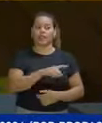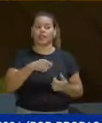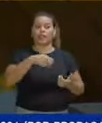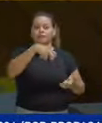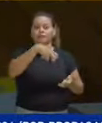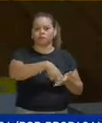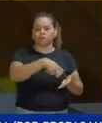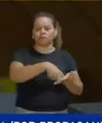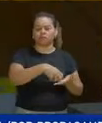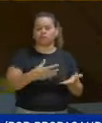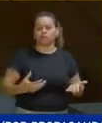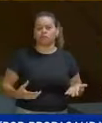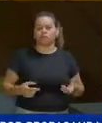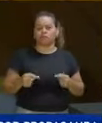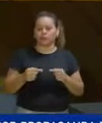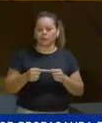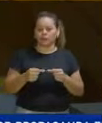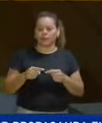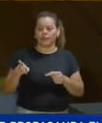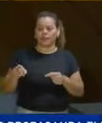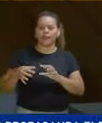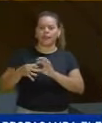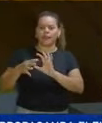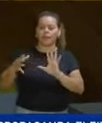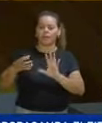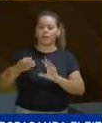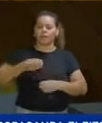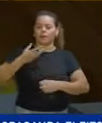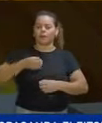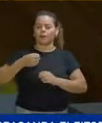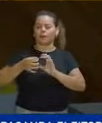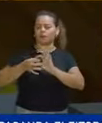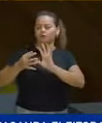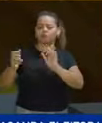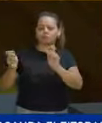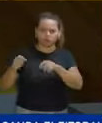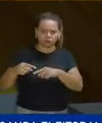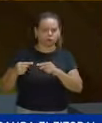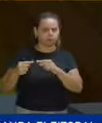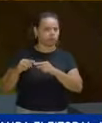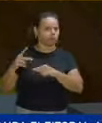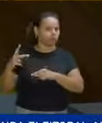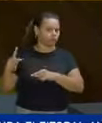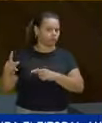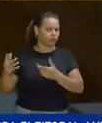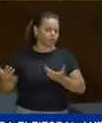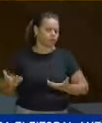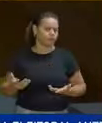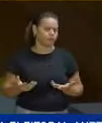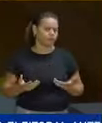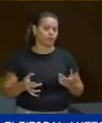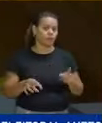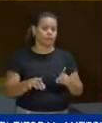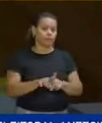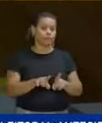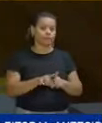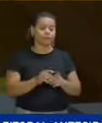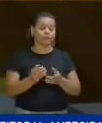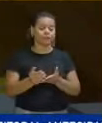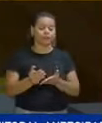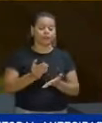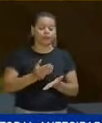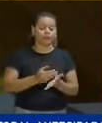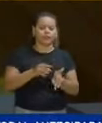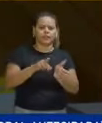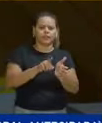de expressão. E em ocasião mais recente, permanece o foco na juíza Paula Santos. A configuração da propaganda antecipada